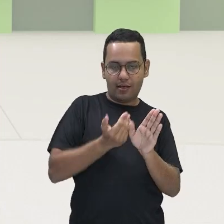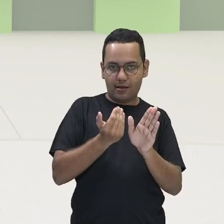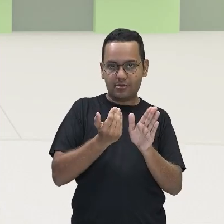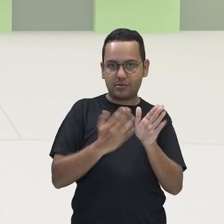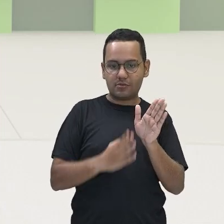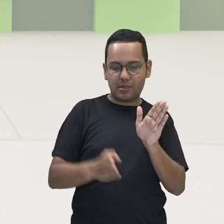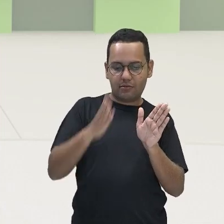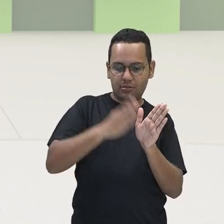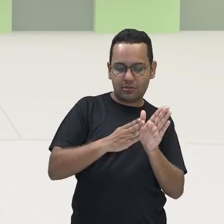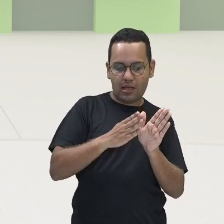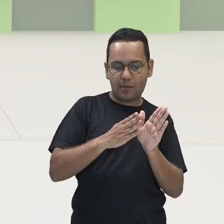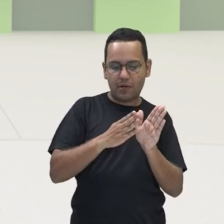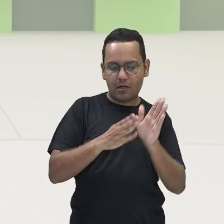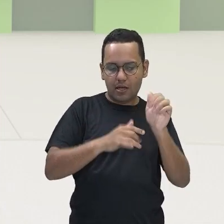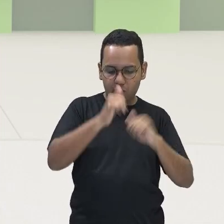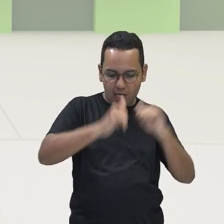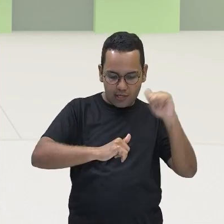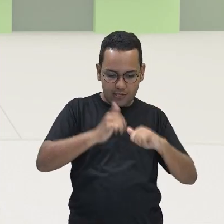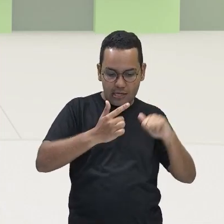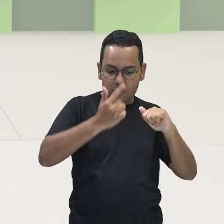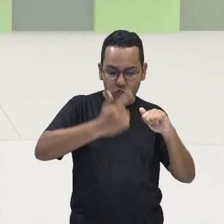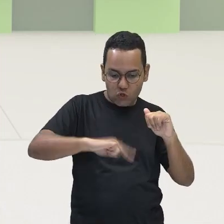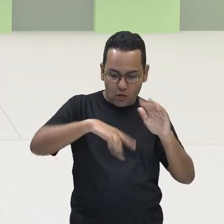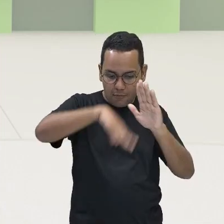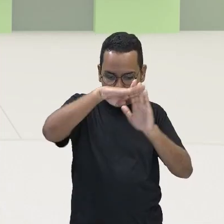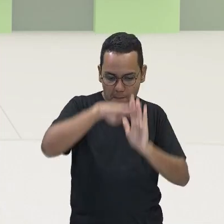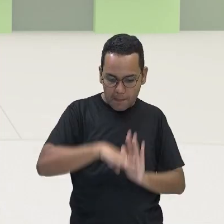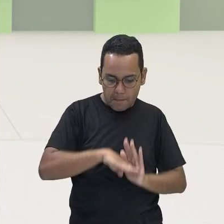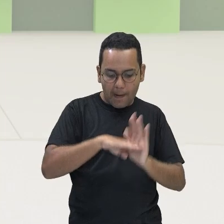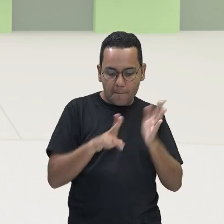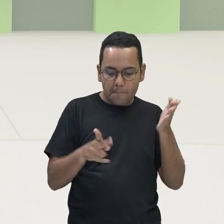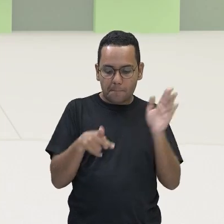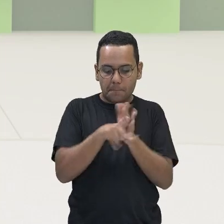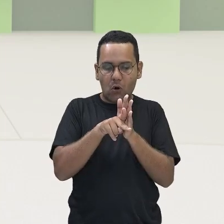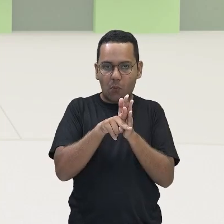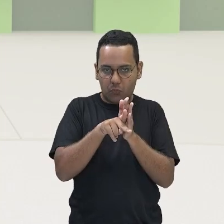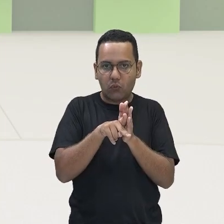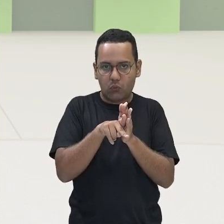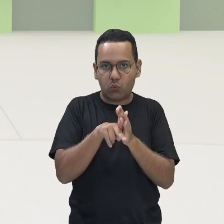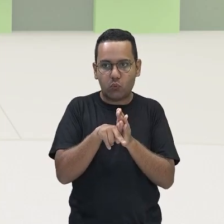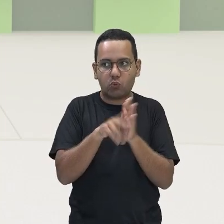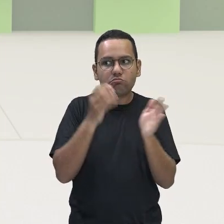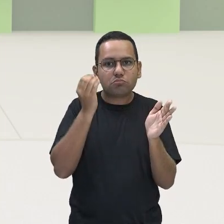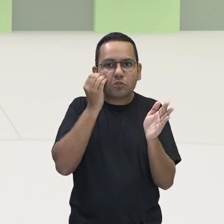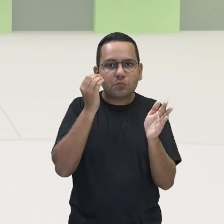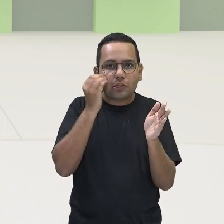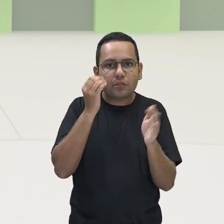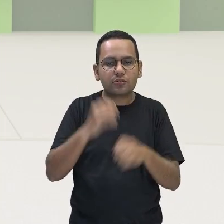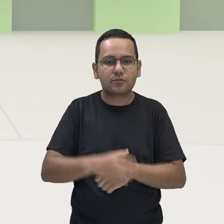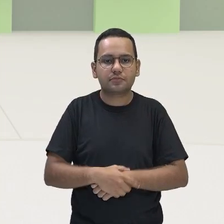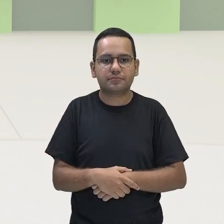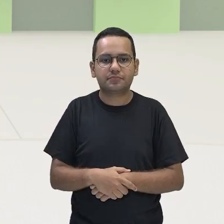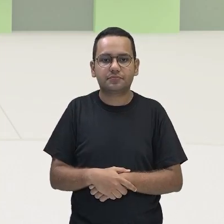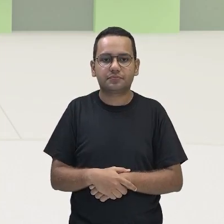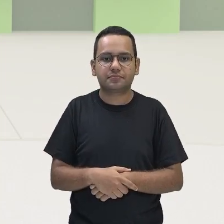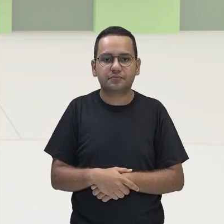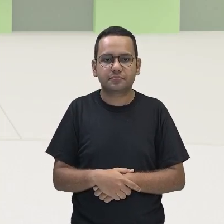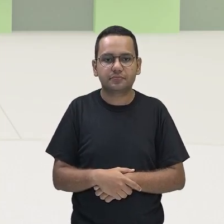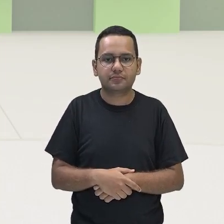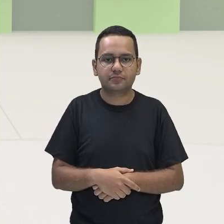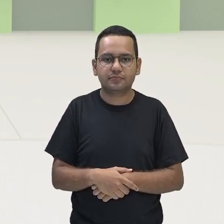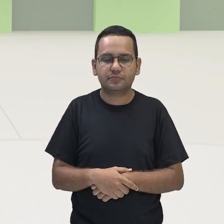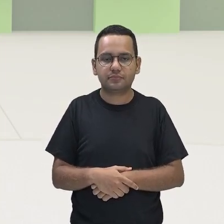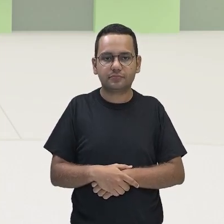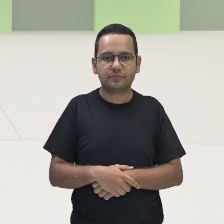etapa, você volta alguns passos naquele experimento ali que você estava fazendo, no seu dia a dia mesmo,